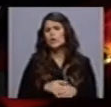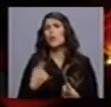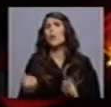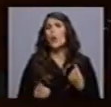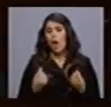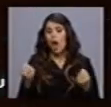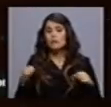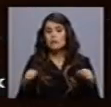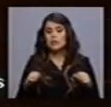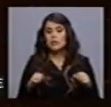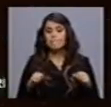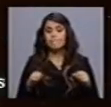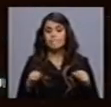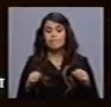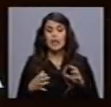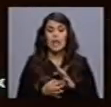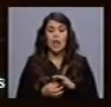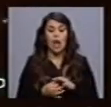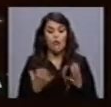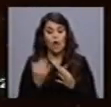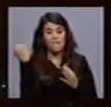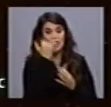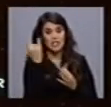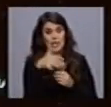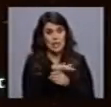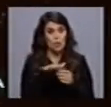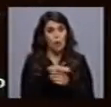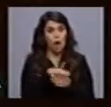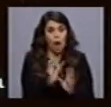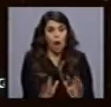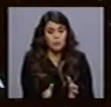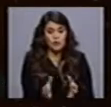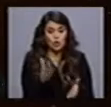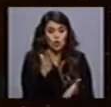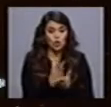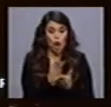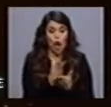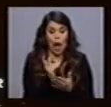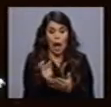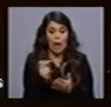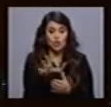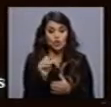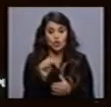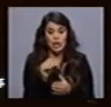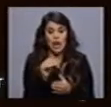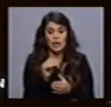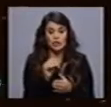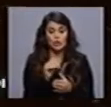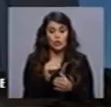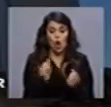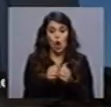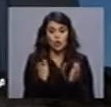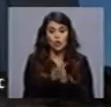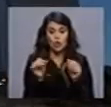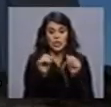desse tipo, um evento desse tipo? De acordo com as simulações feitas, bastam apenas 10 anos para que todo esse